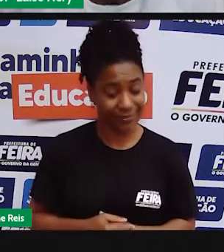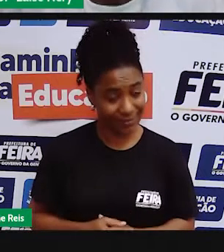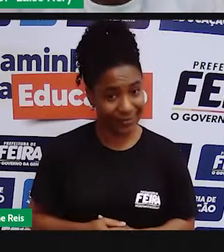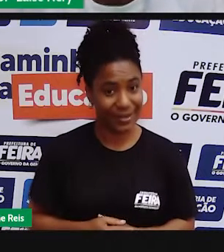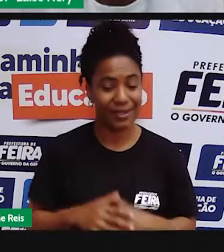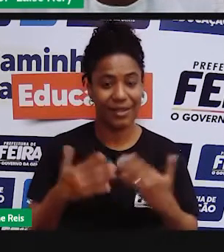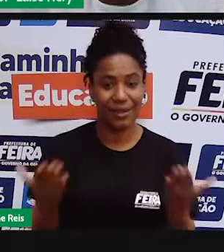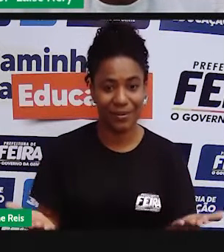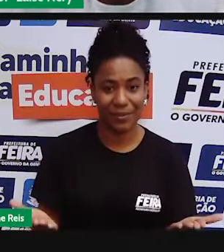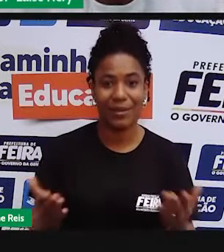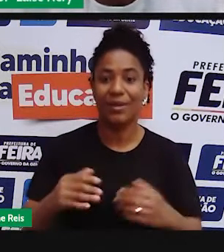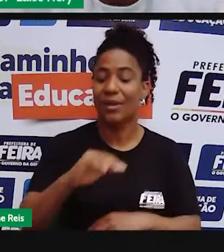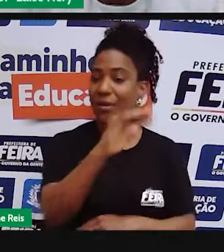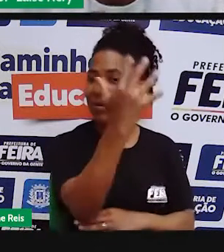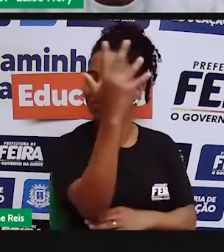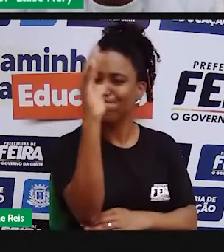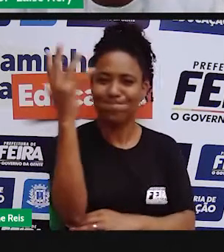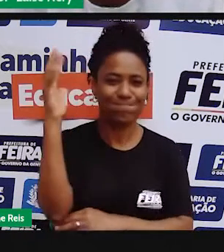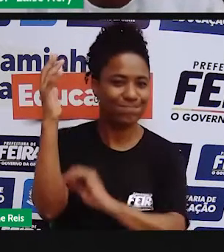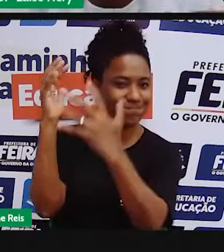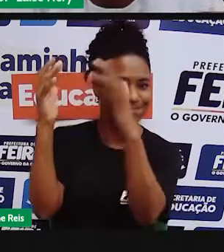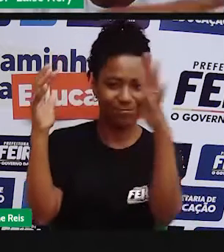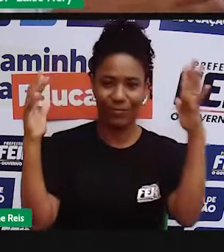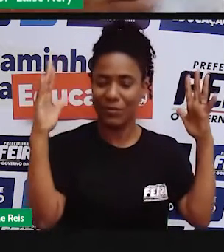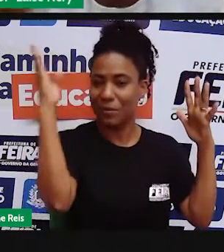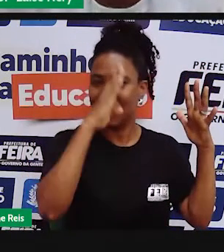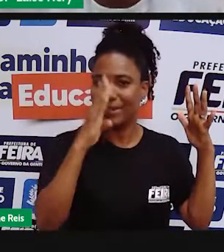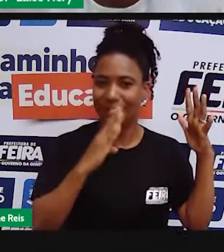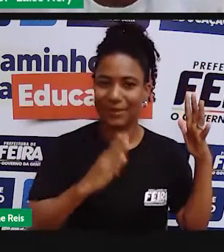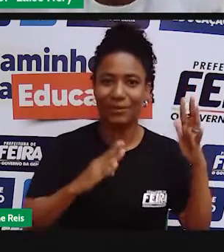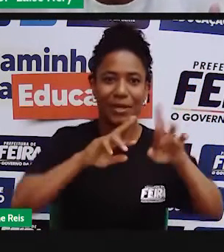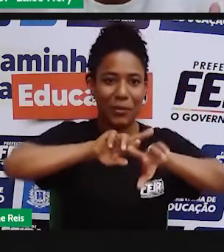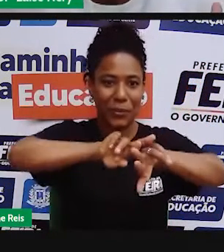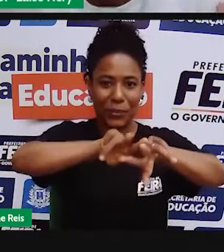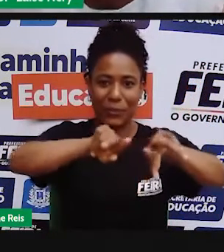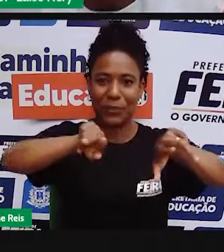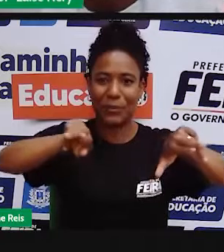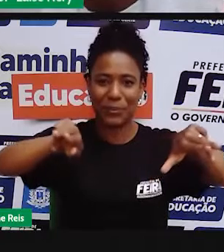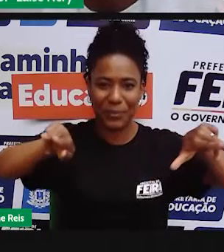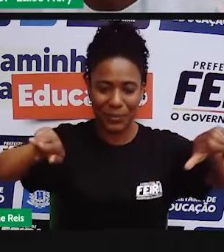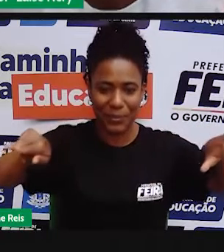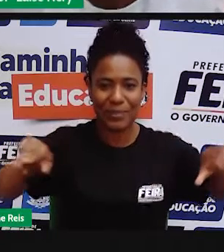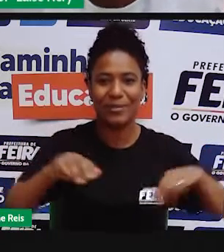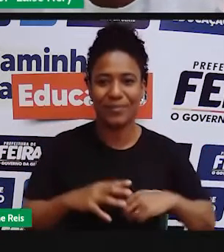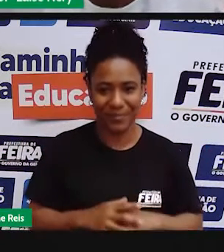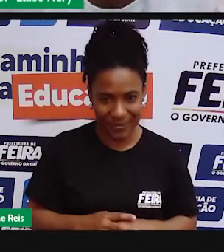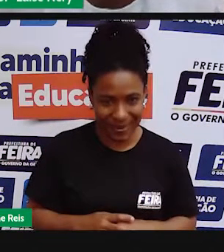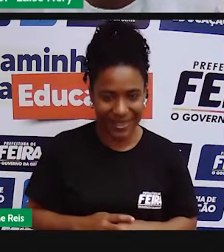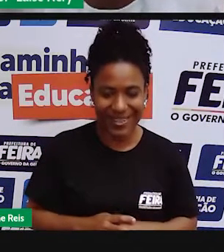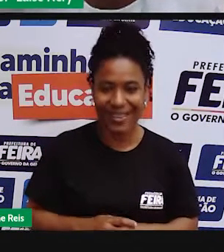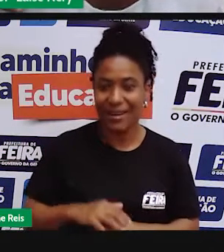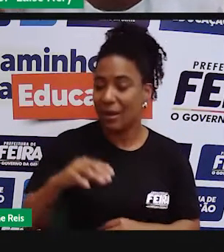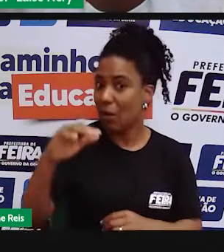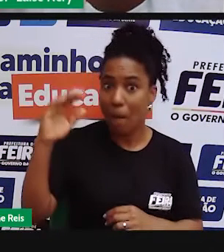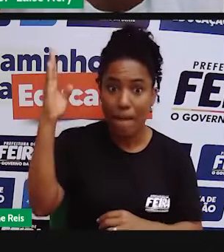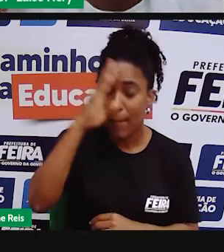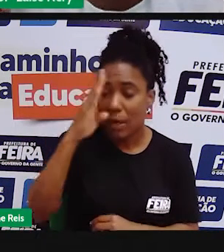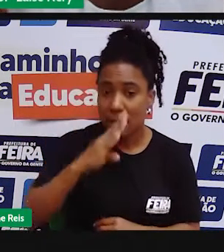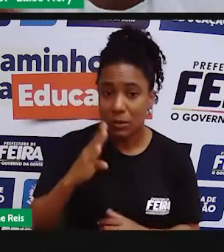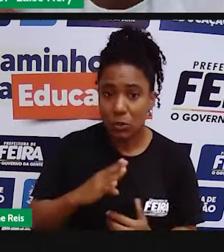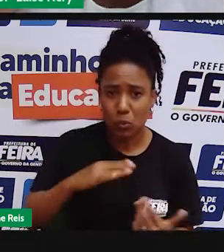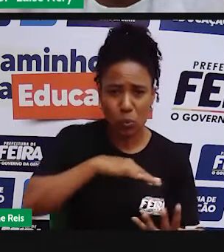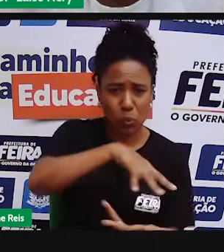E por isso é que a flora do Brasil é tão diversificada. É a mais diversificada do